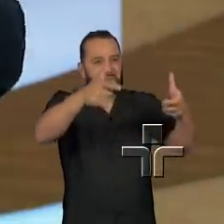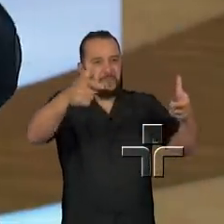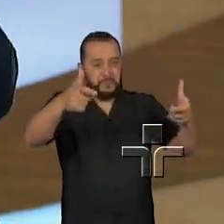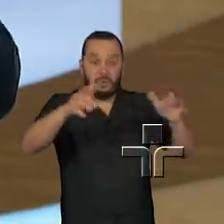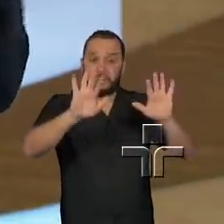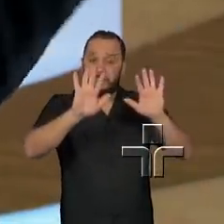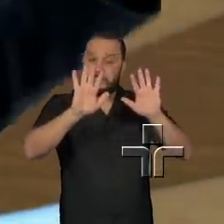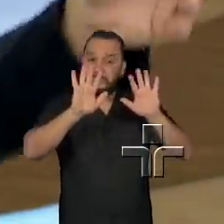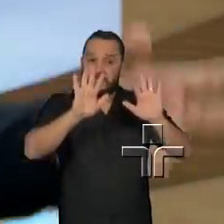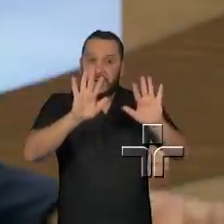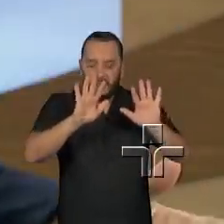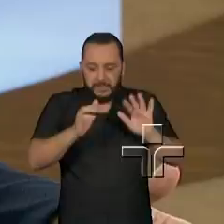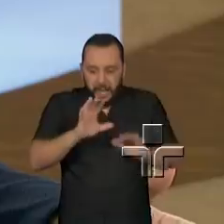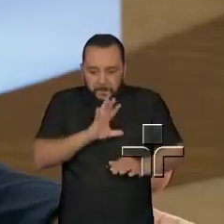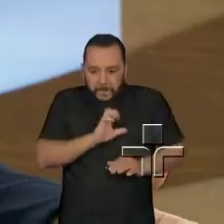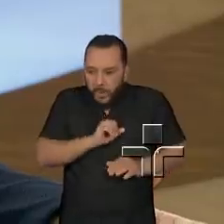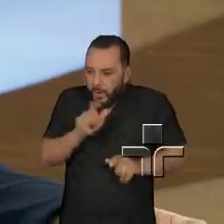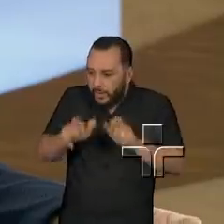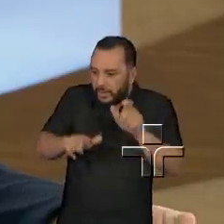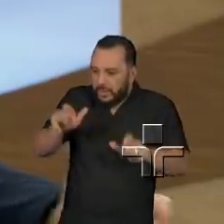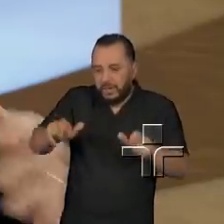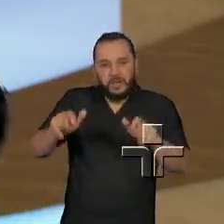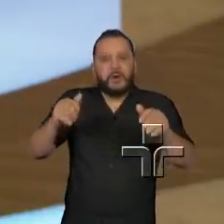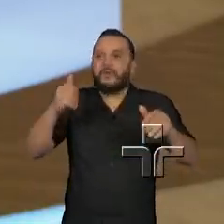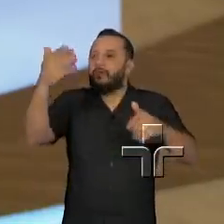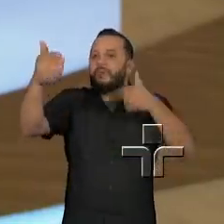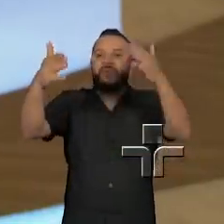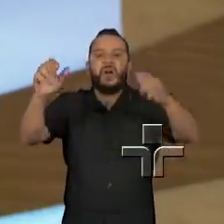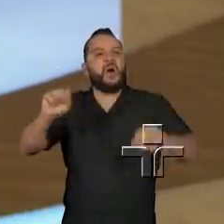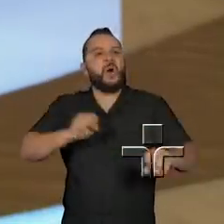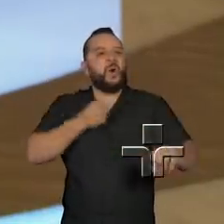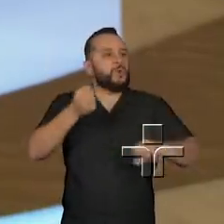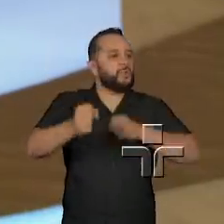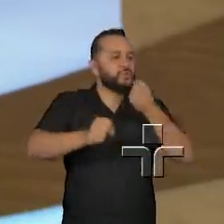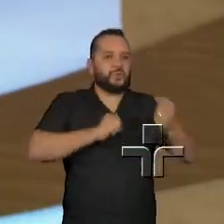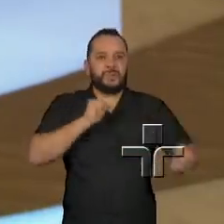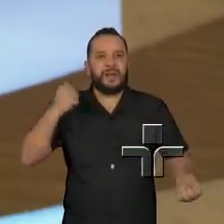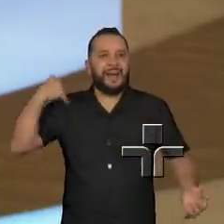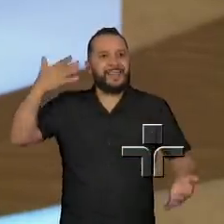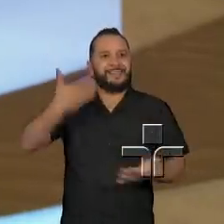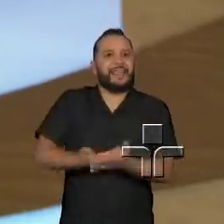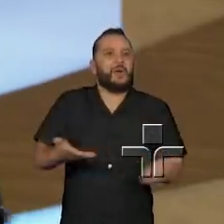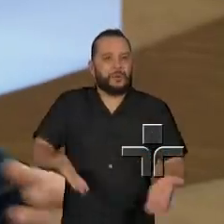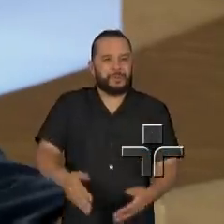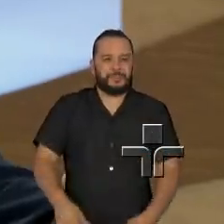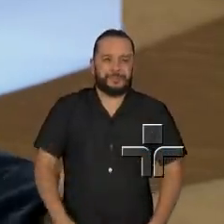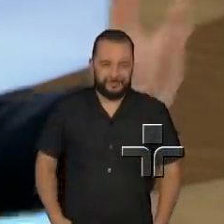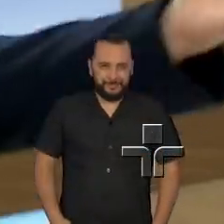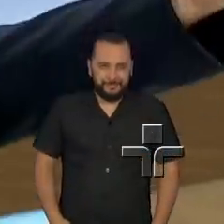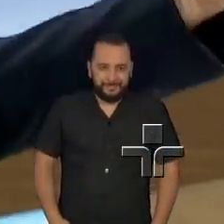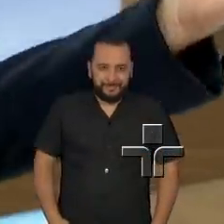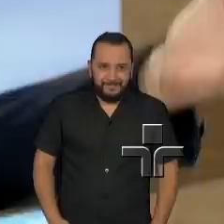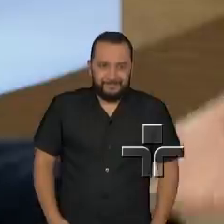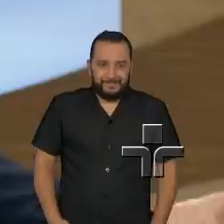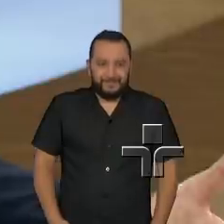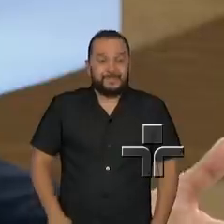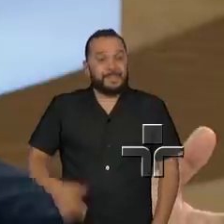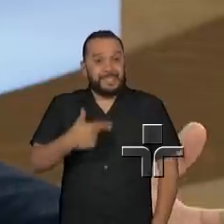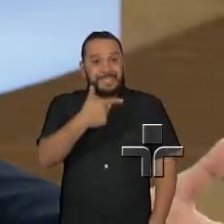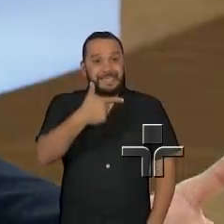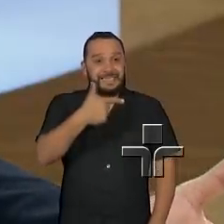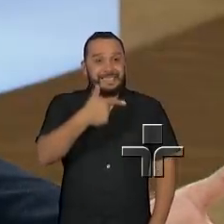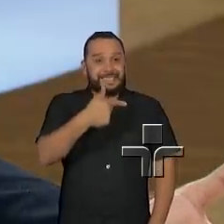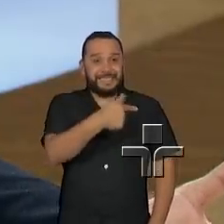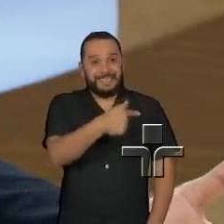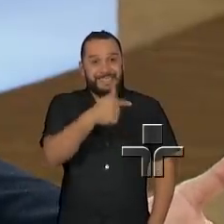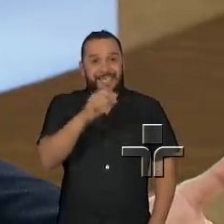amor para os de dentro e muito ódio para os de fora se preservou até hoje, está preservado até hoje. Só que nos últimos 70 anos nós já